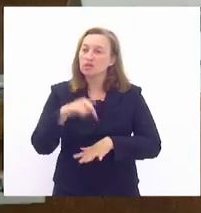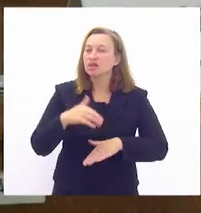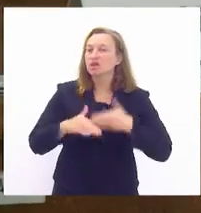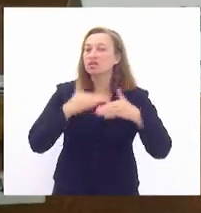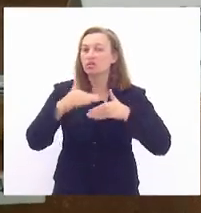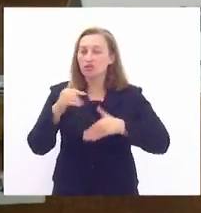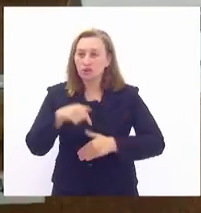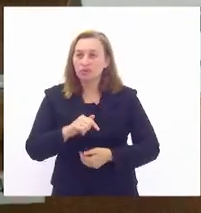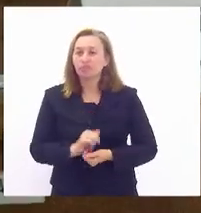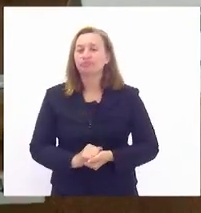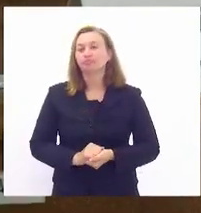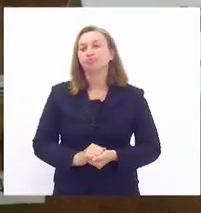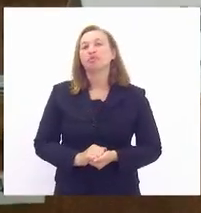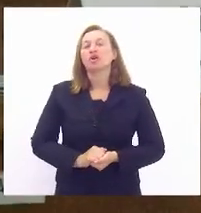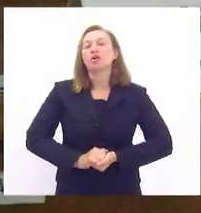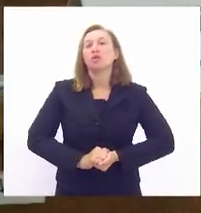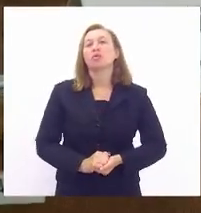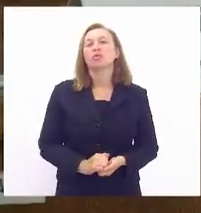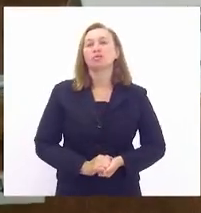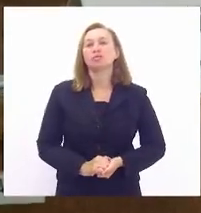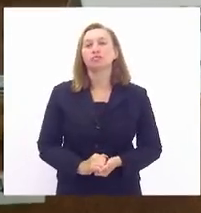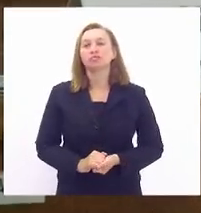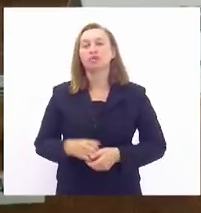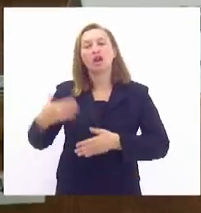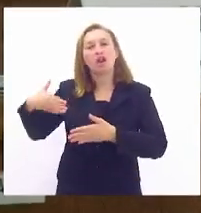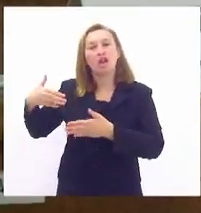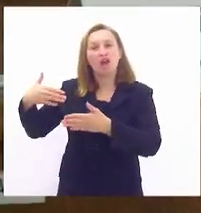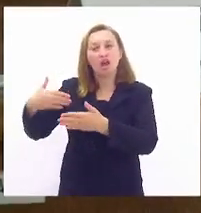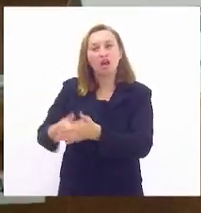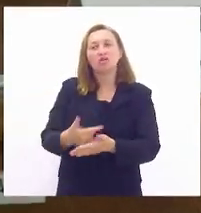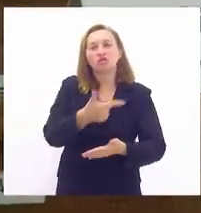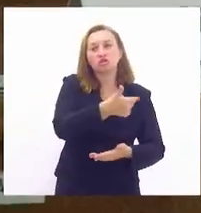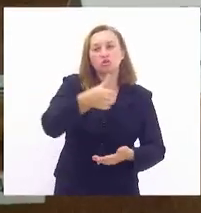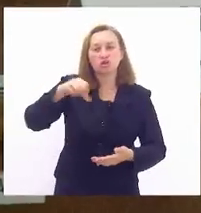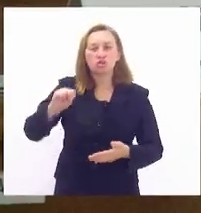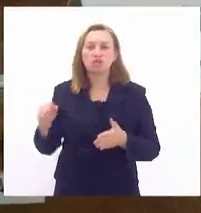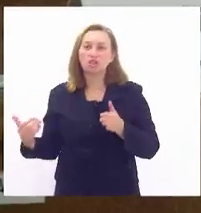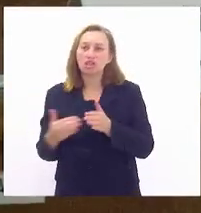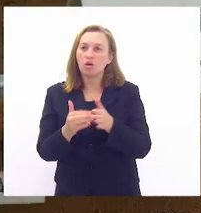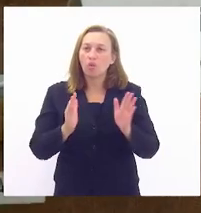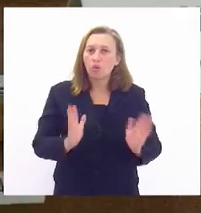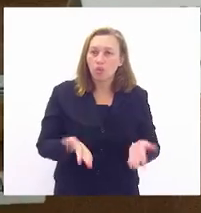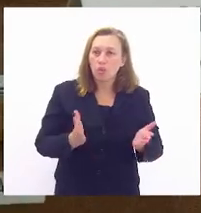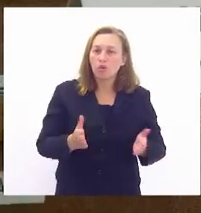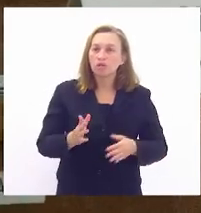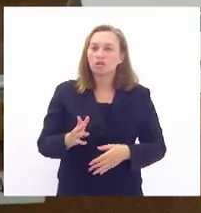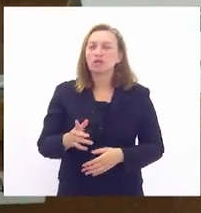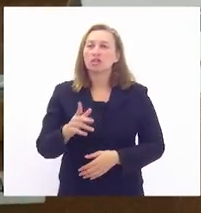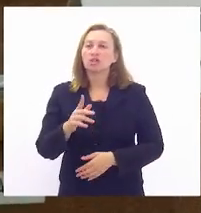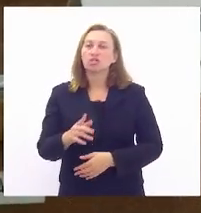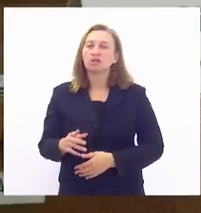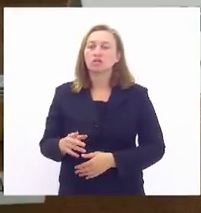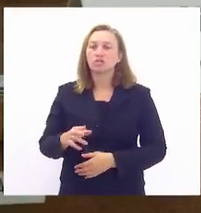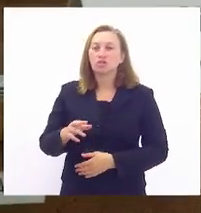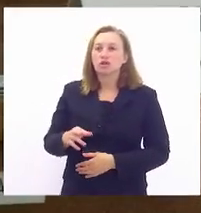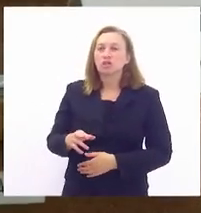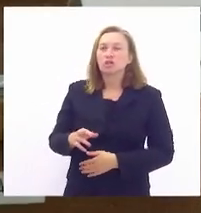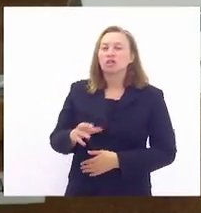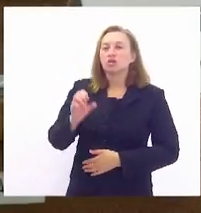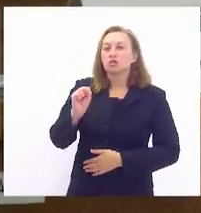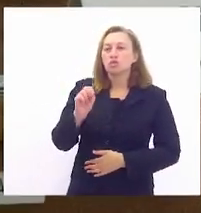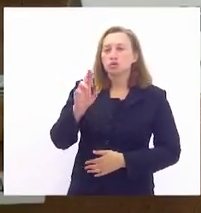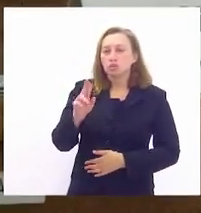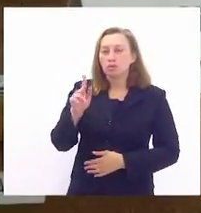aqui. Foram, ao longo de 2018 para cá, né, a superintendência ela fez